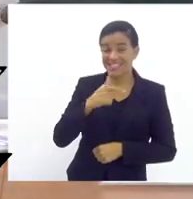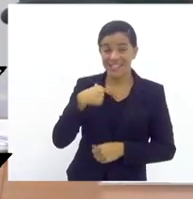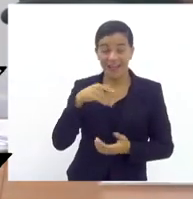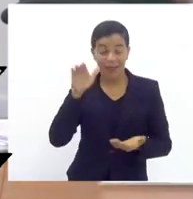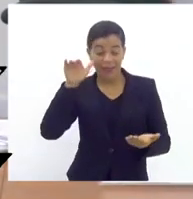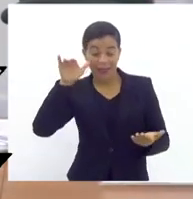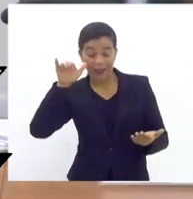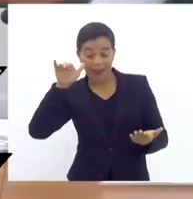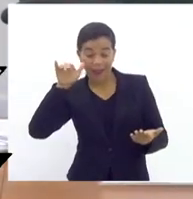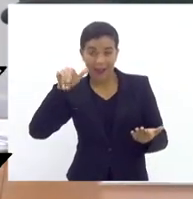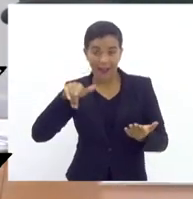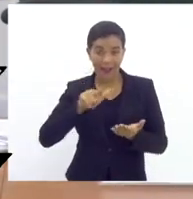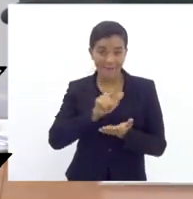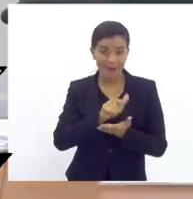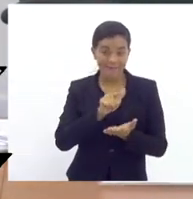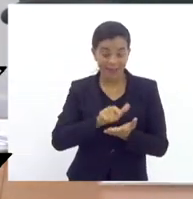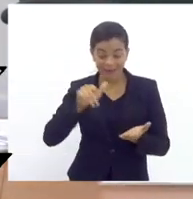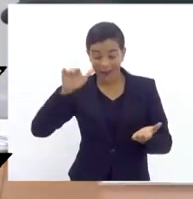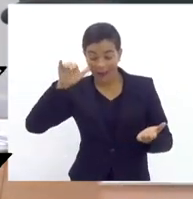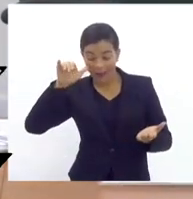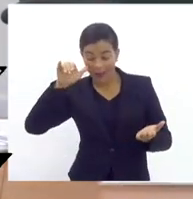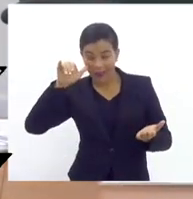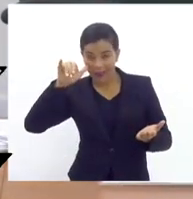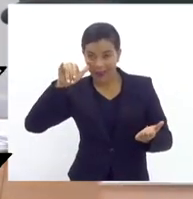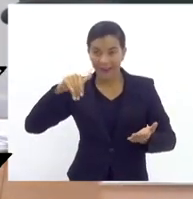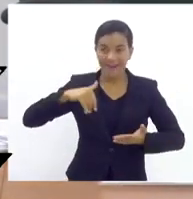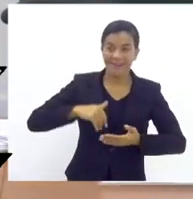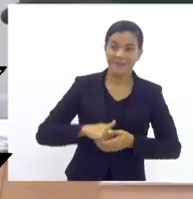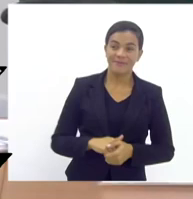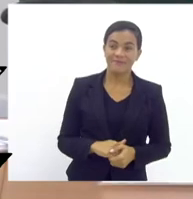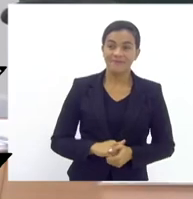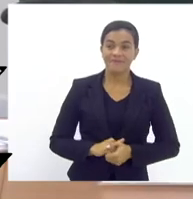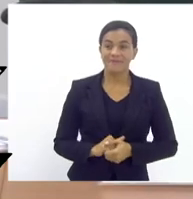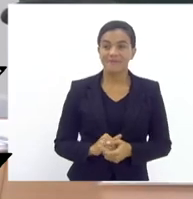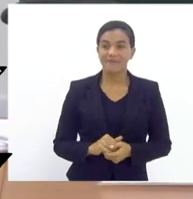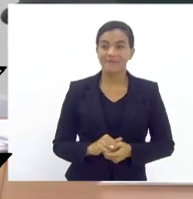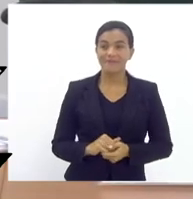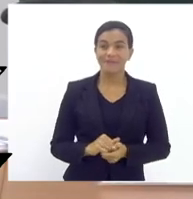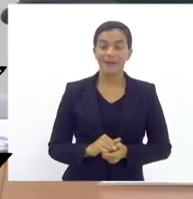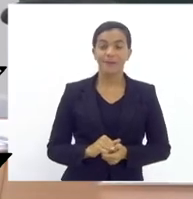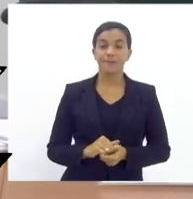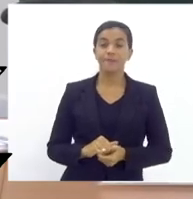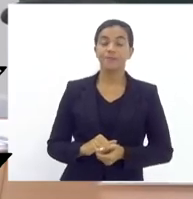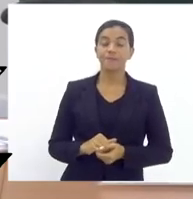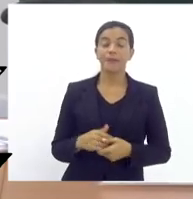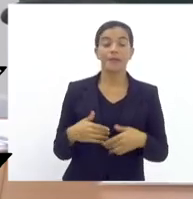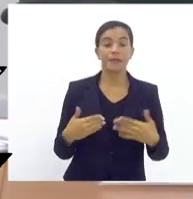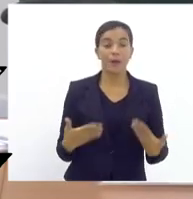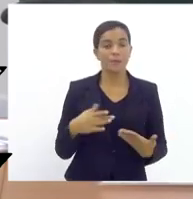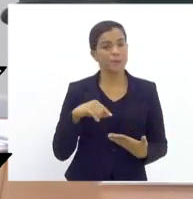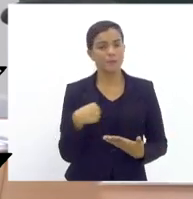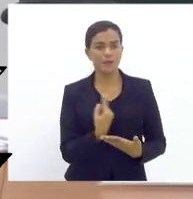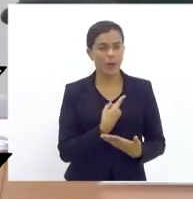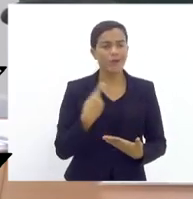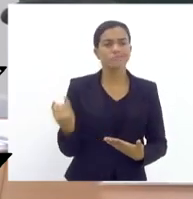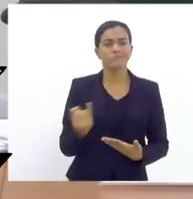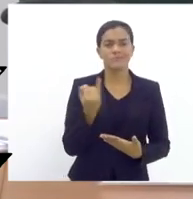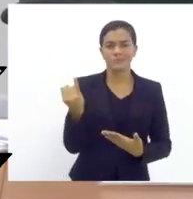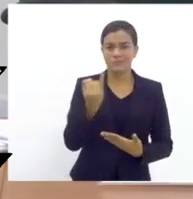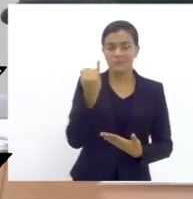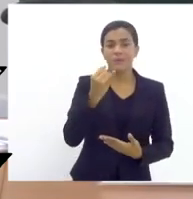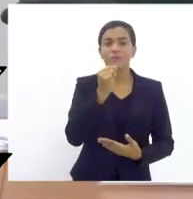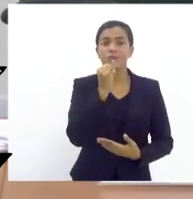colinha que ela fará sua apresentação aqui mas é para nós foi muito importante